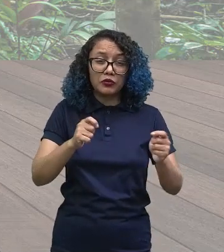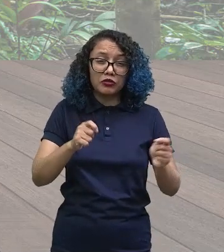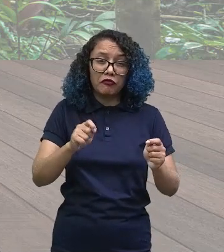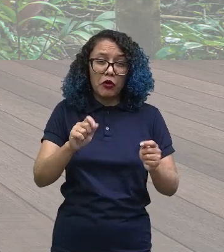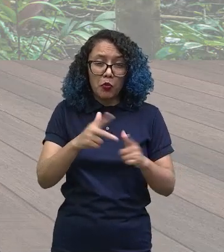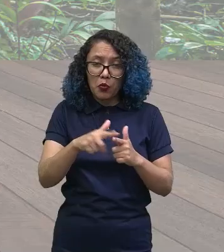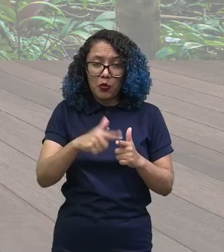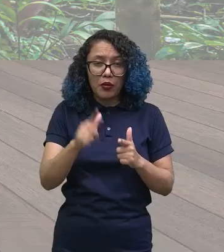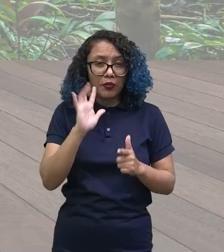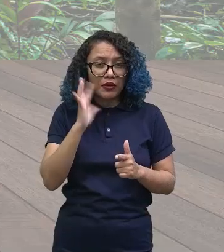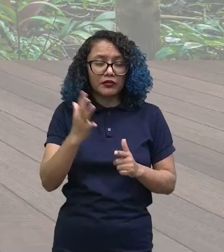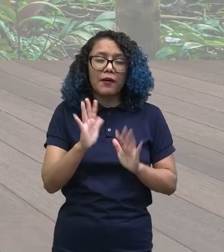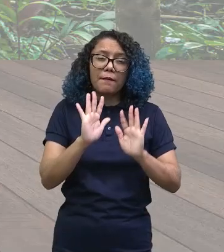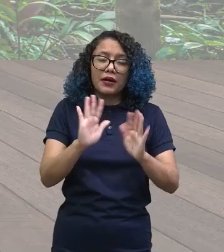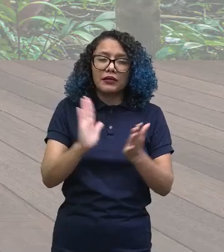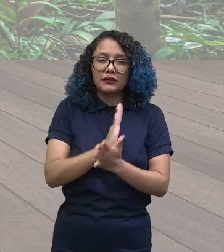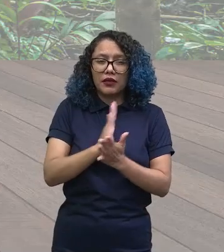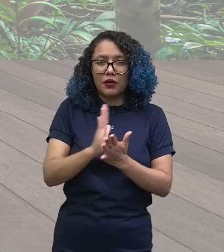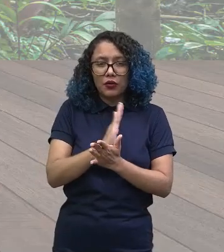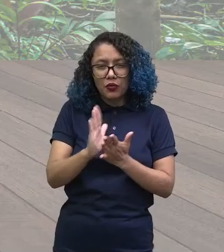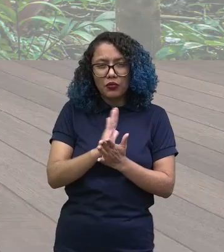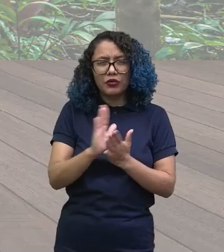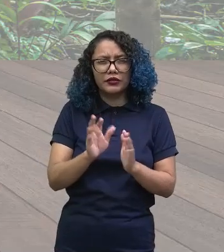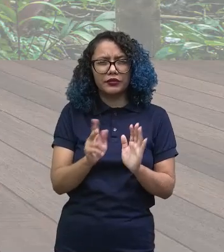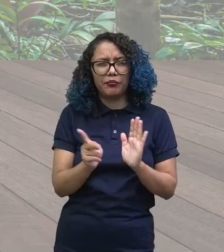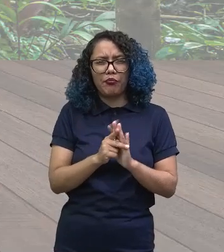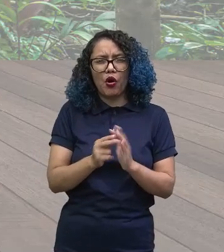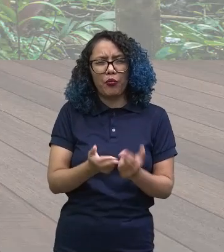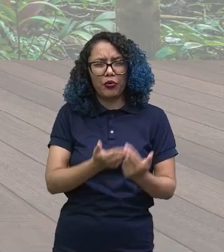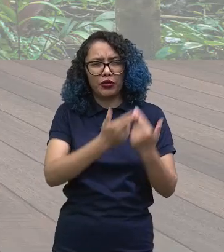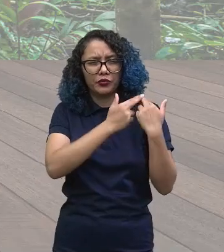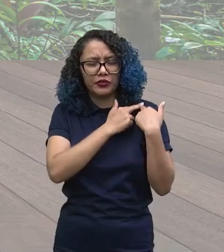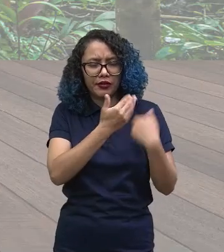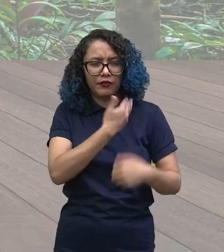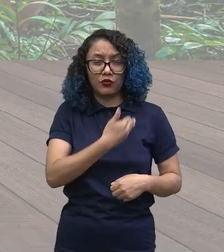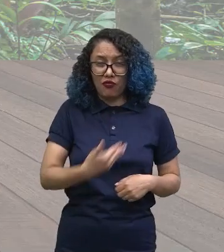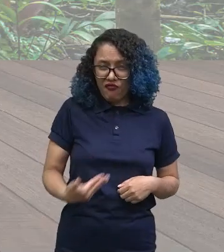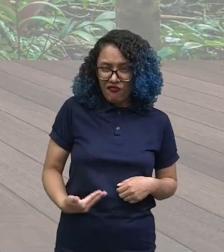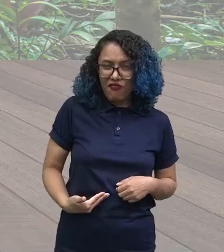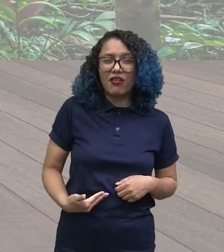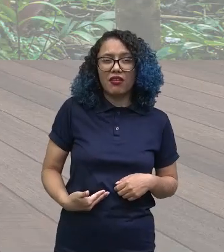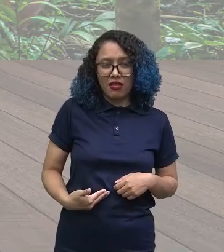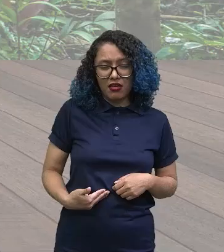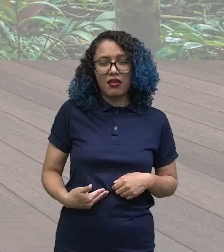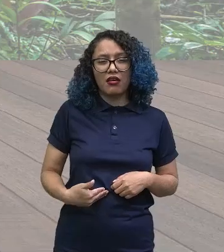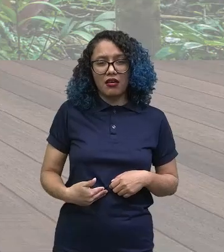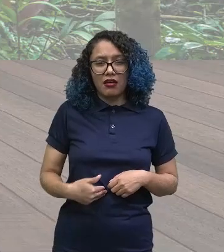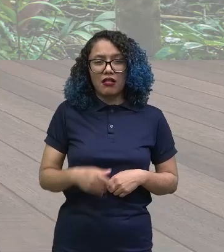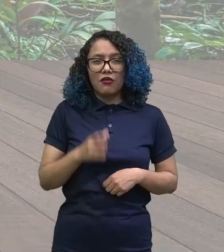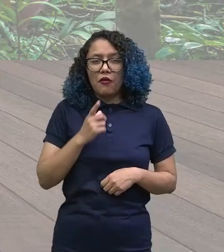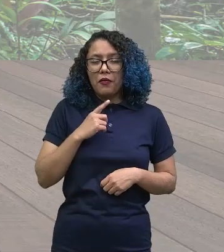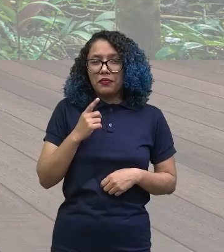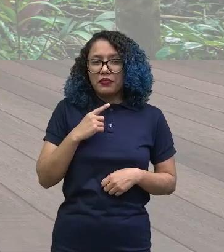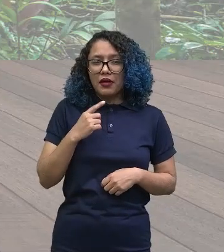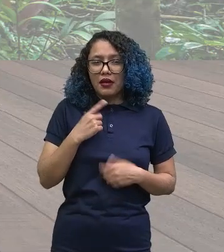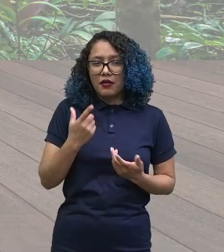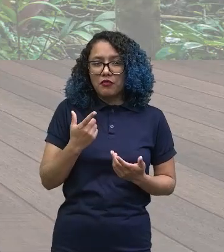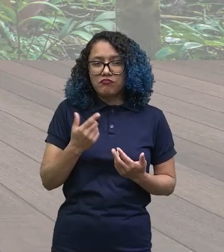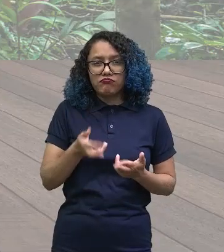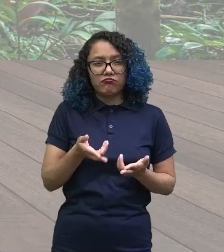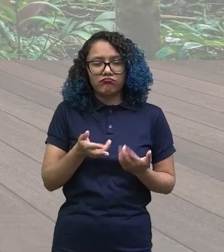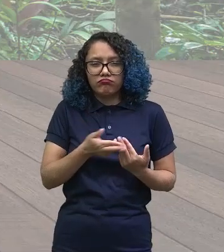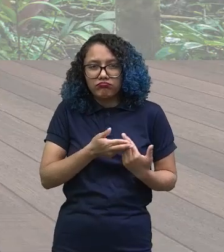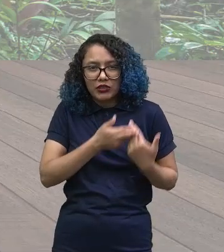e alguns já são mais governamentais, com assim, um impacto mais assim, maior,